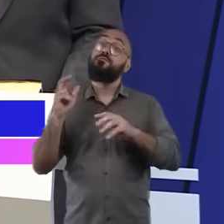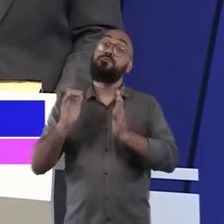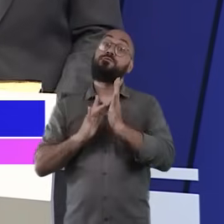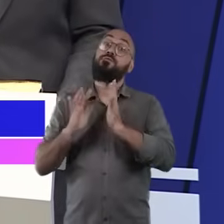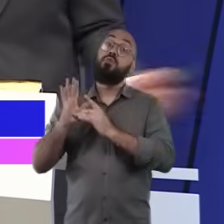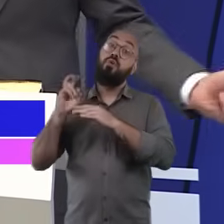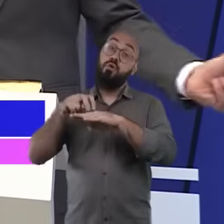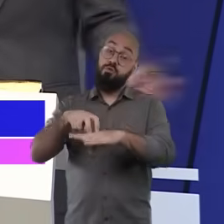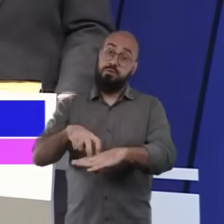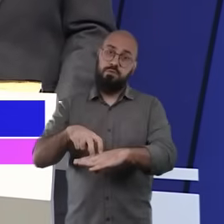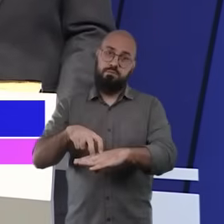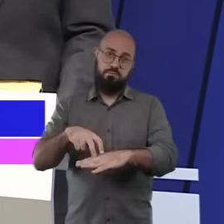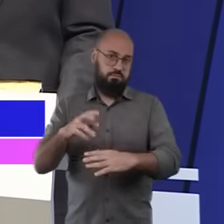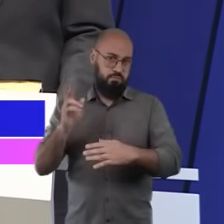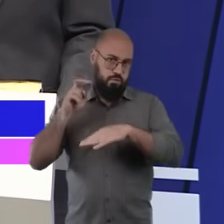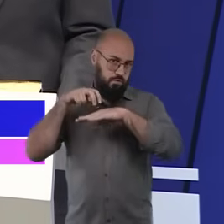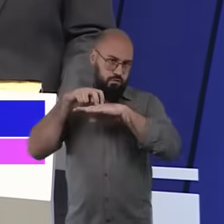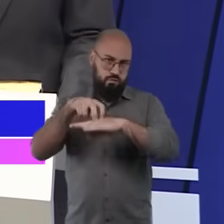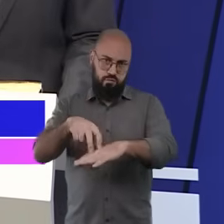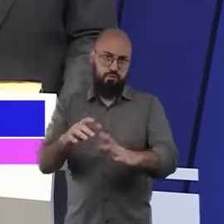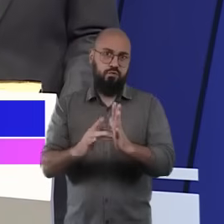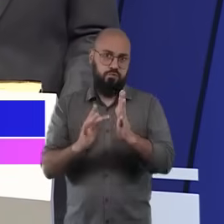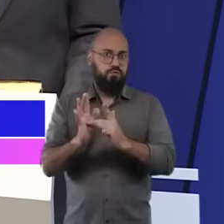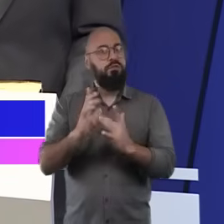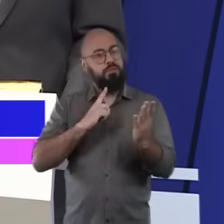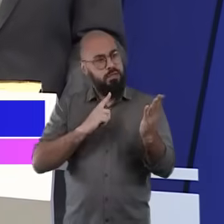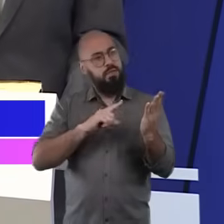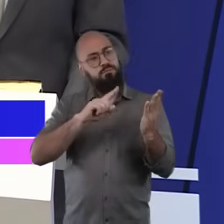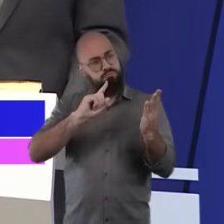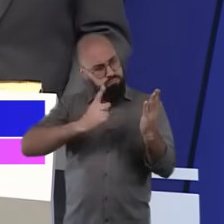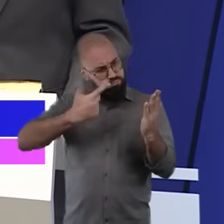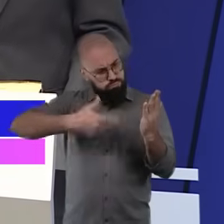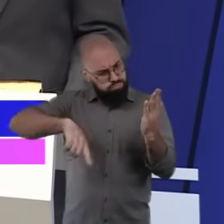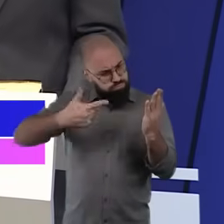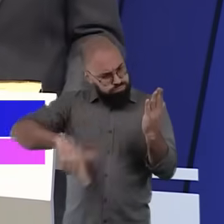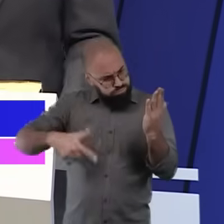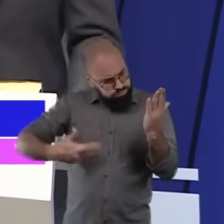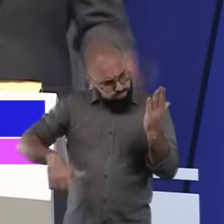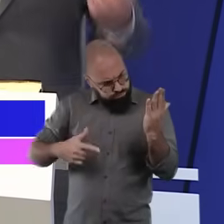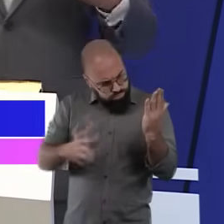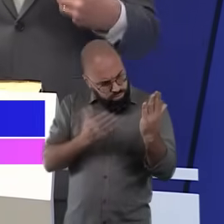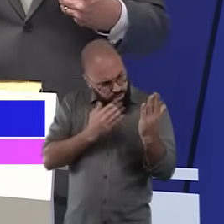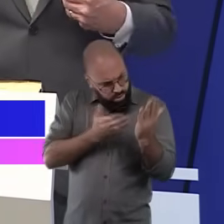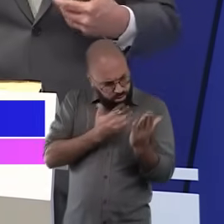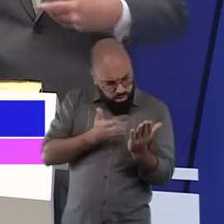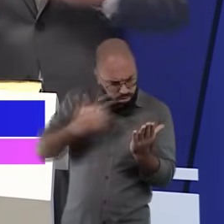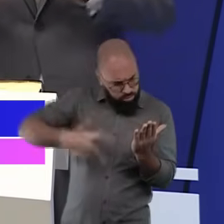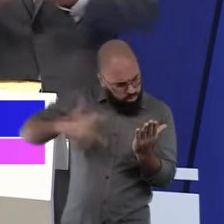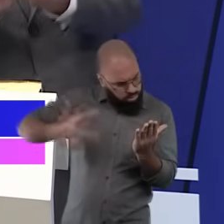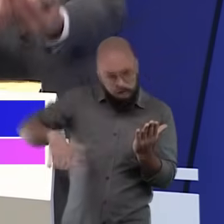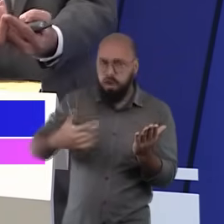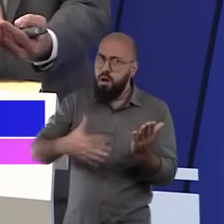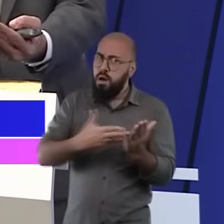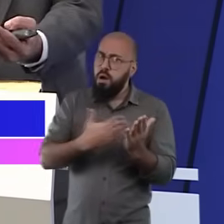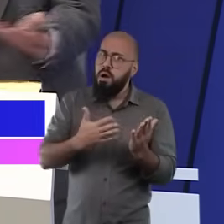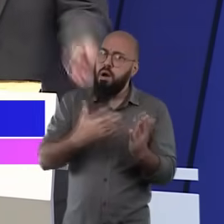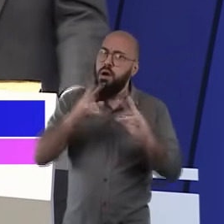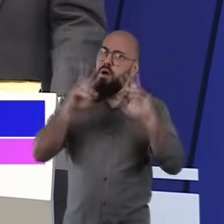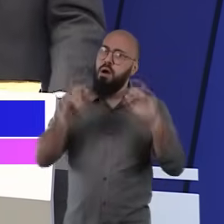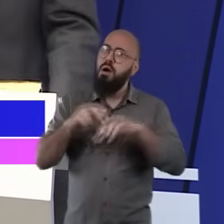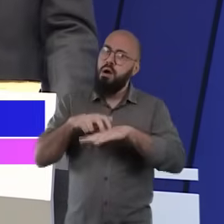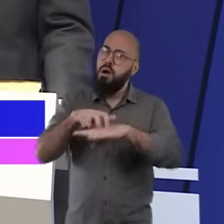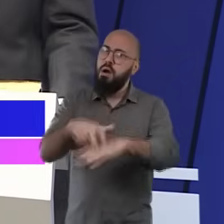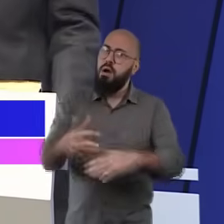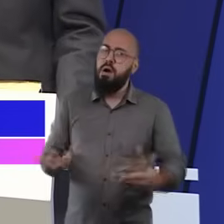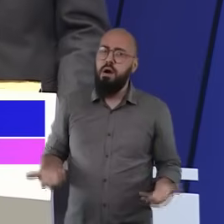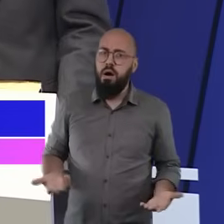de Deus. É a solução, é a esperança, é a razão da nossa vida, é o motivo pelo qual nós continuamos existindo.